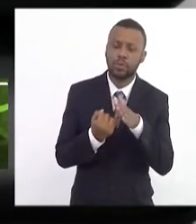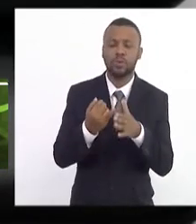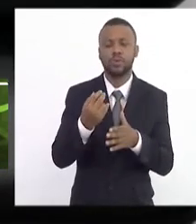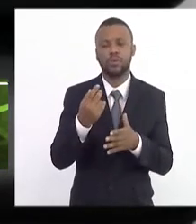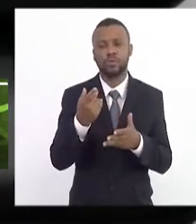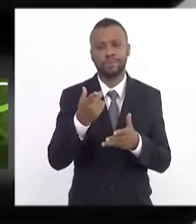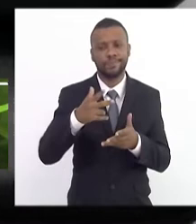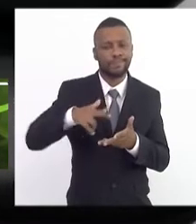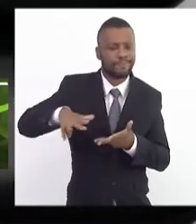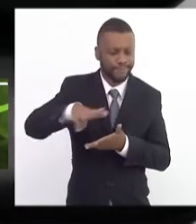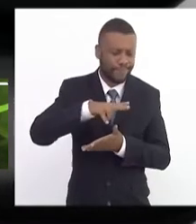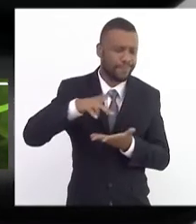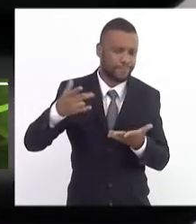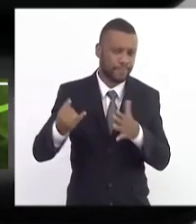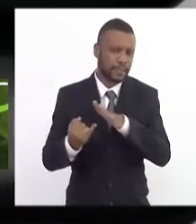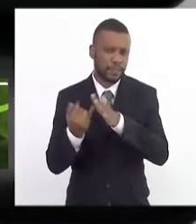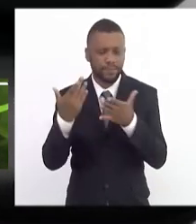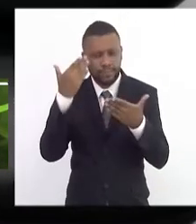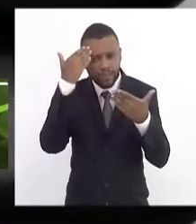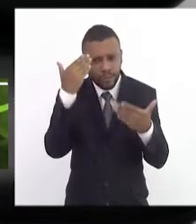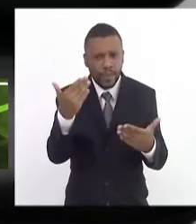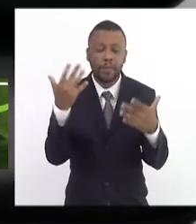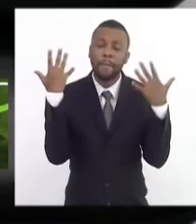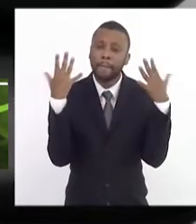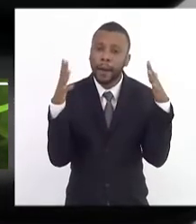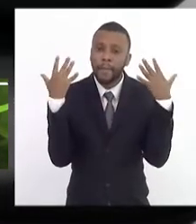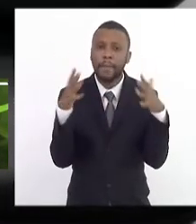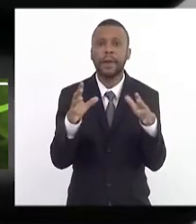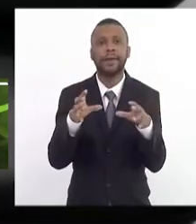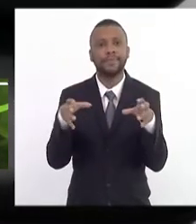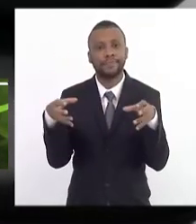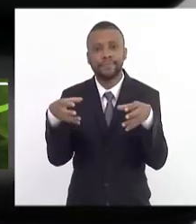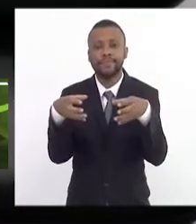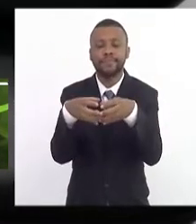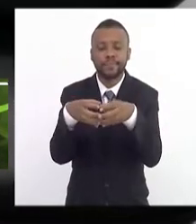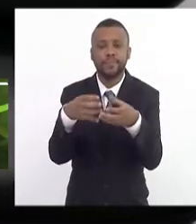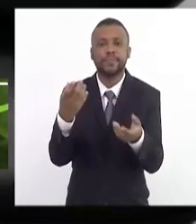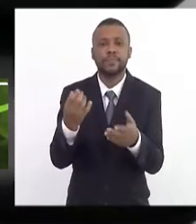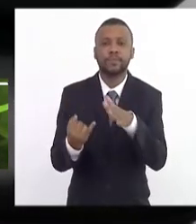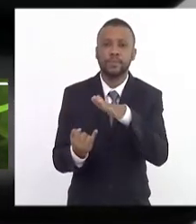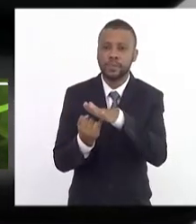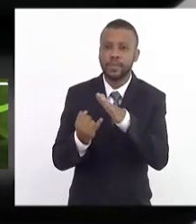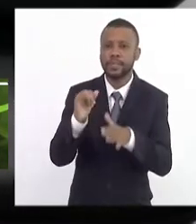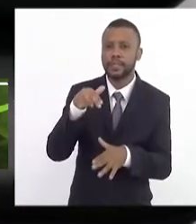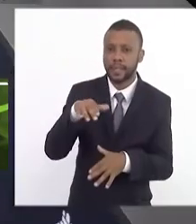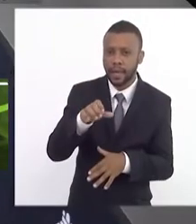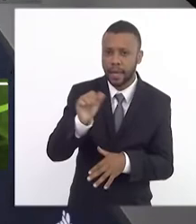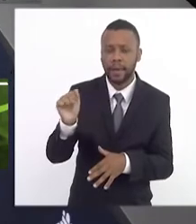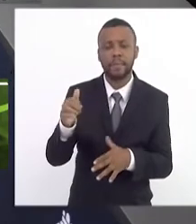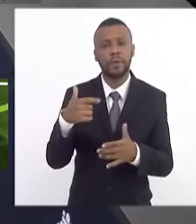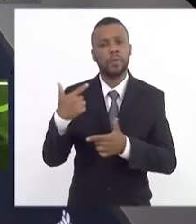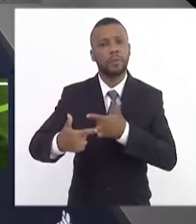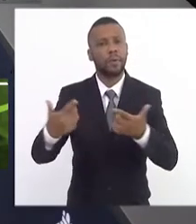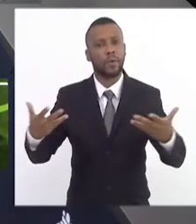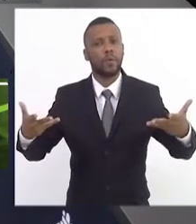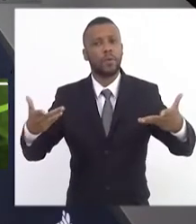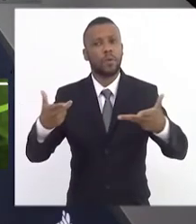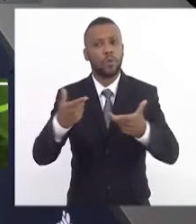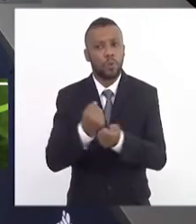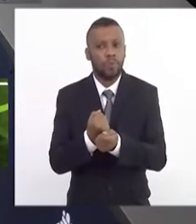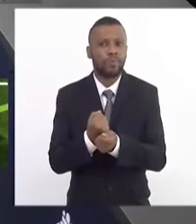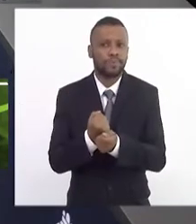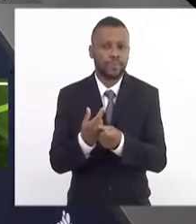presidente. Obrigado aí, parabéns a toda a equipe da SES e do INE pelo excelente trabalho prestado, pela excelente e